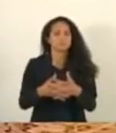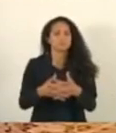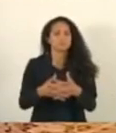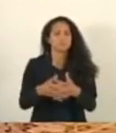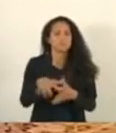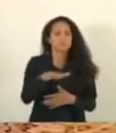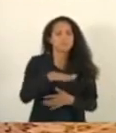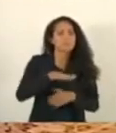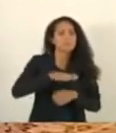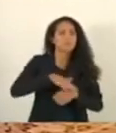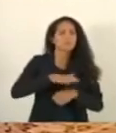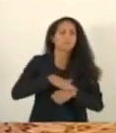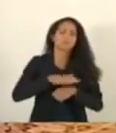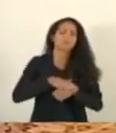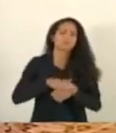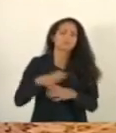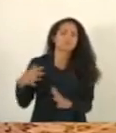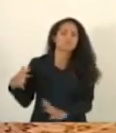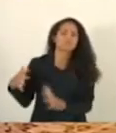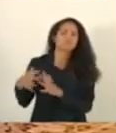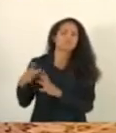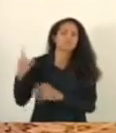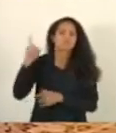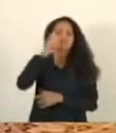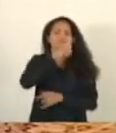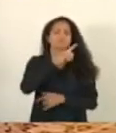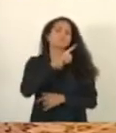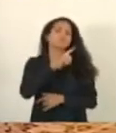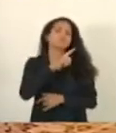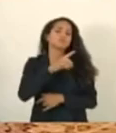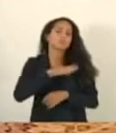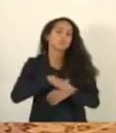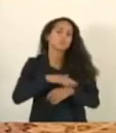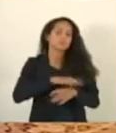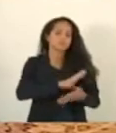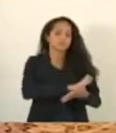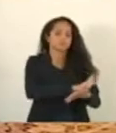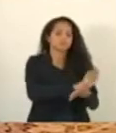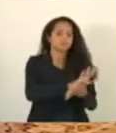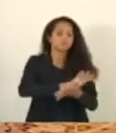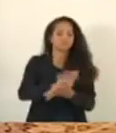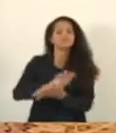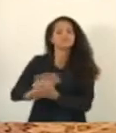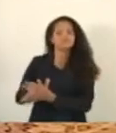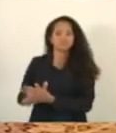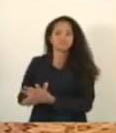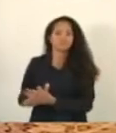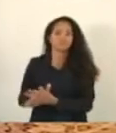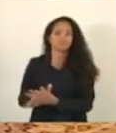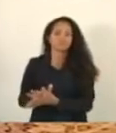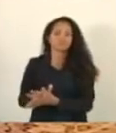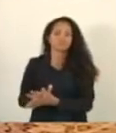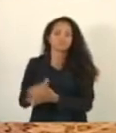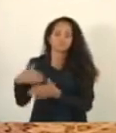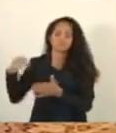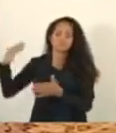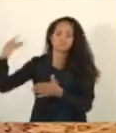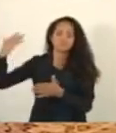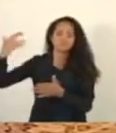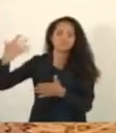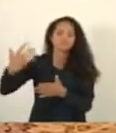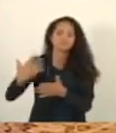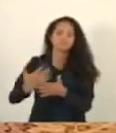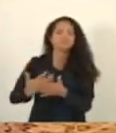situações de distrato, nesta quadra da história brasileira